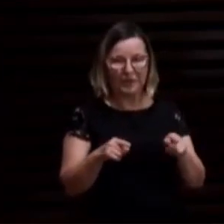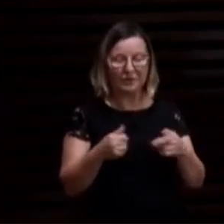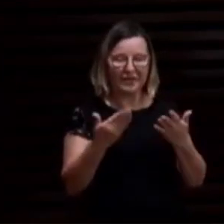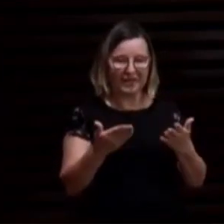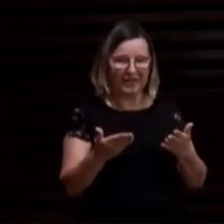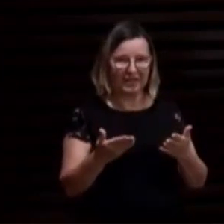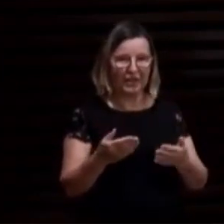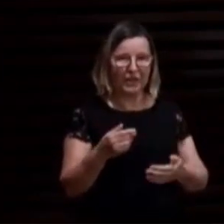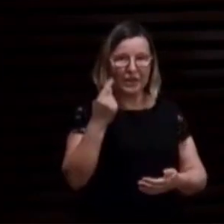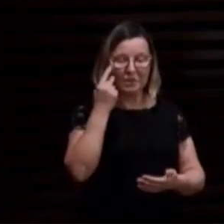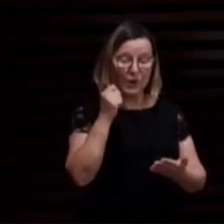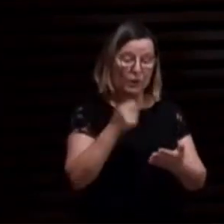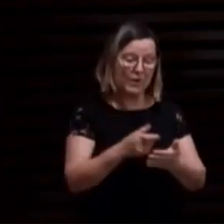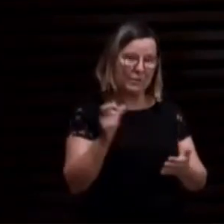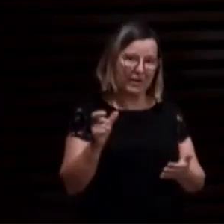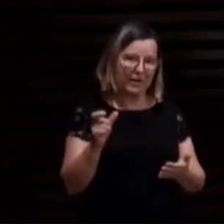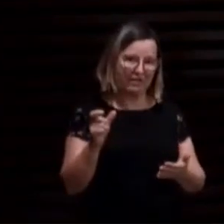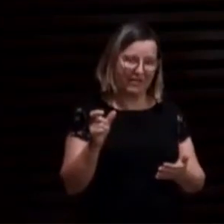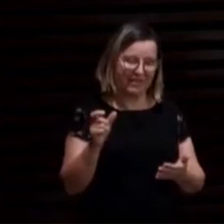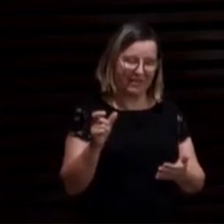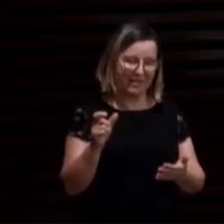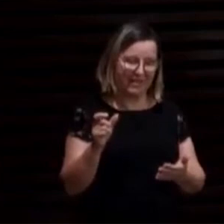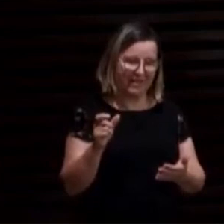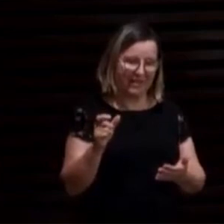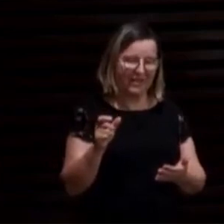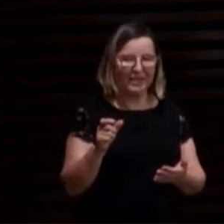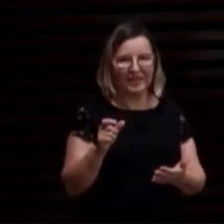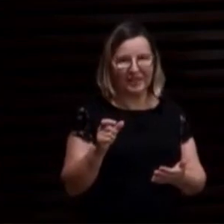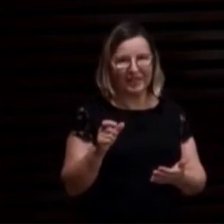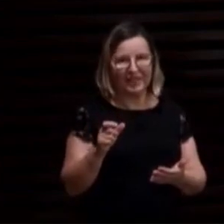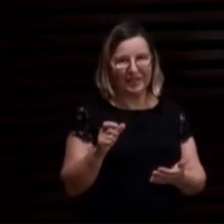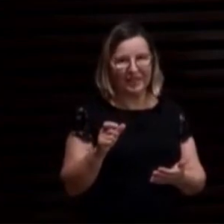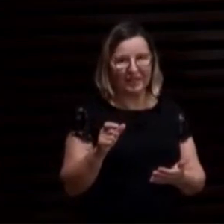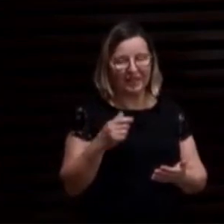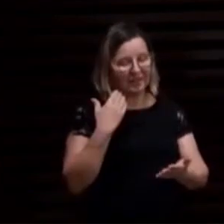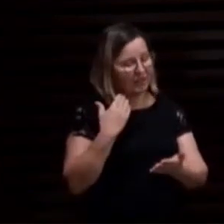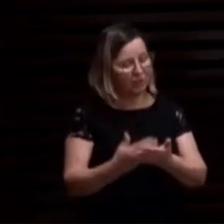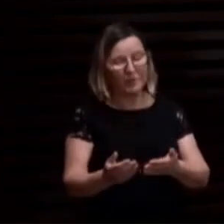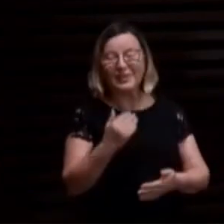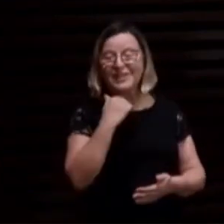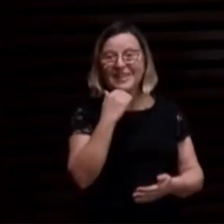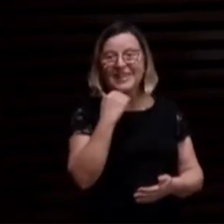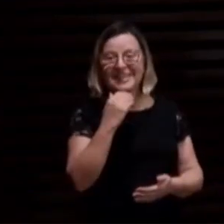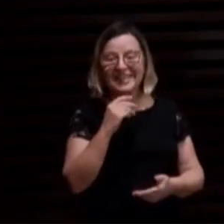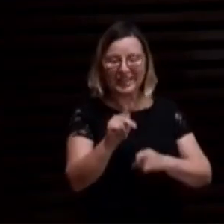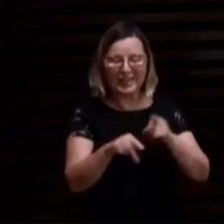perdi nenhum dos que me deste.